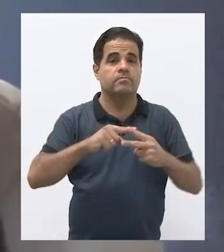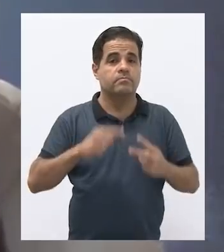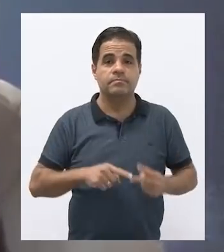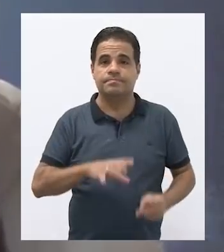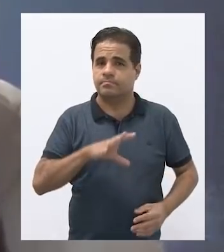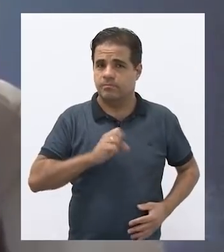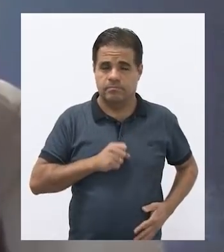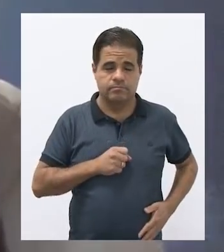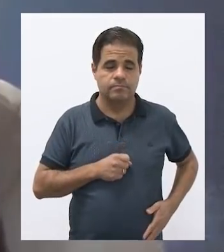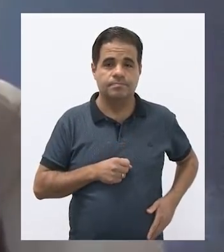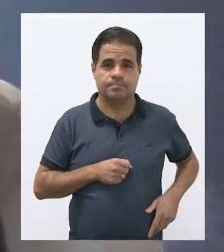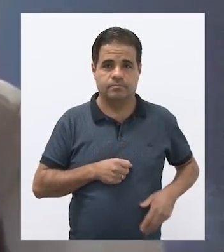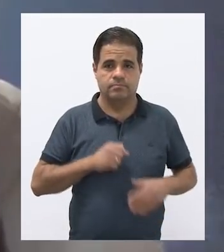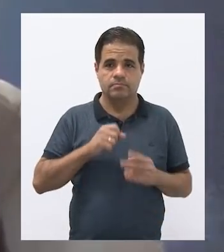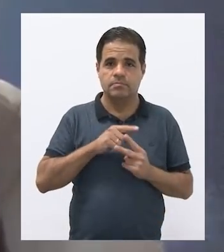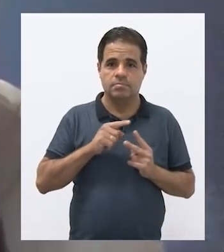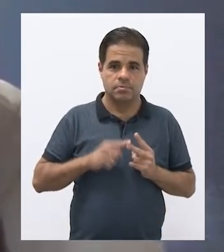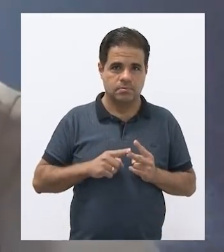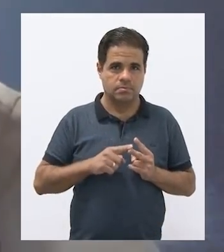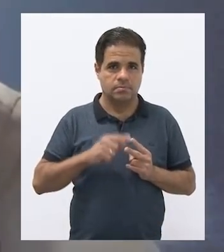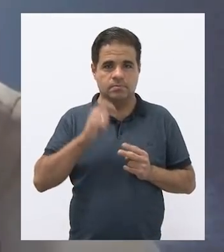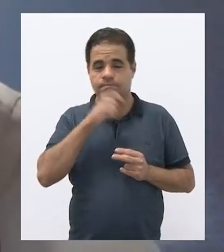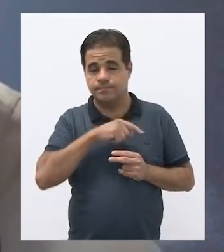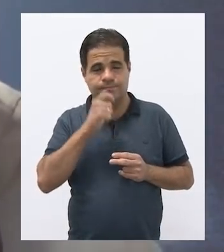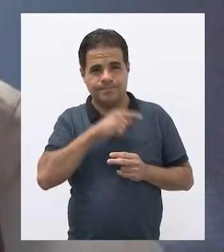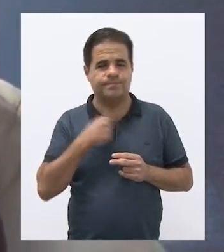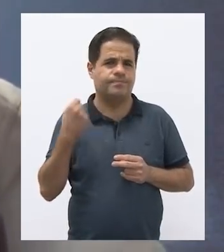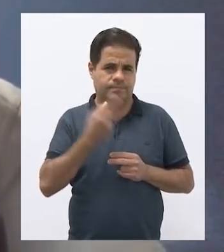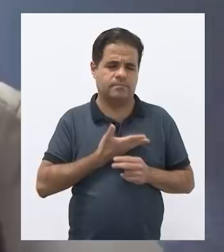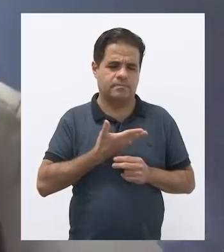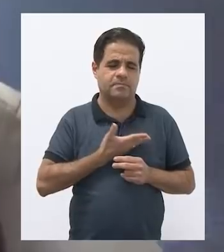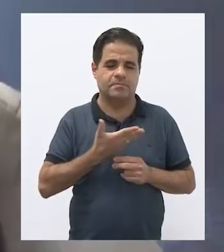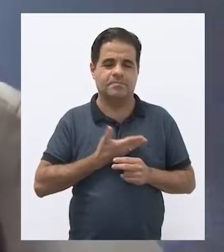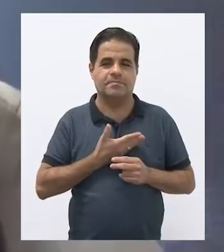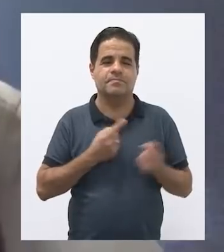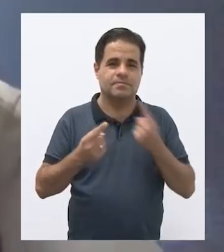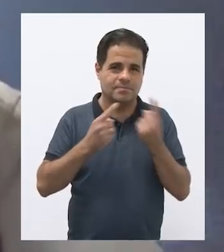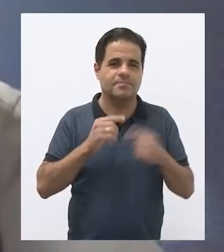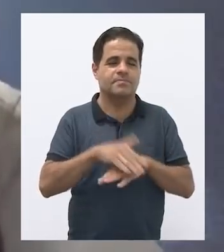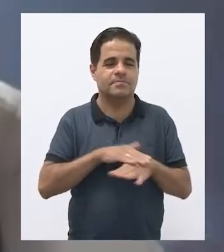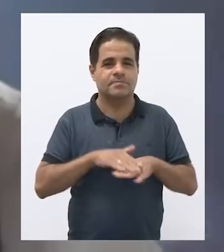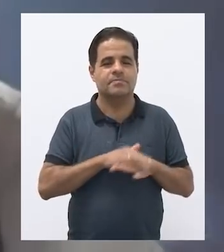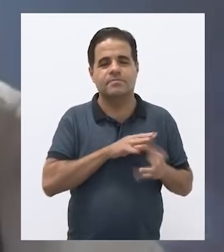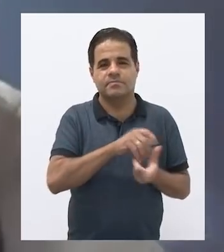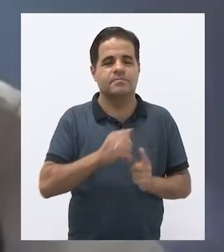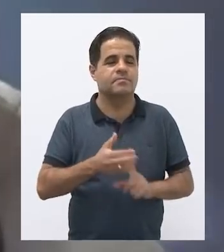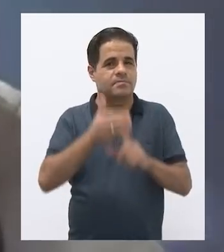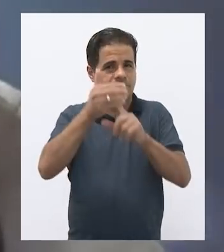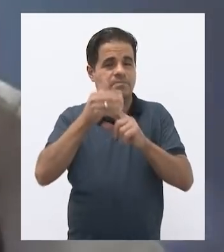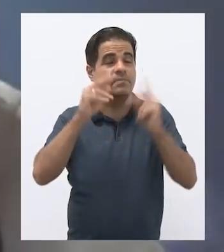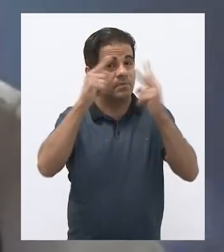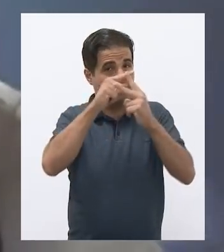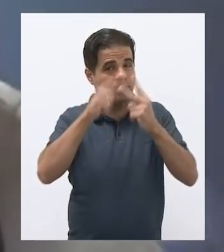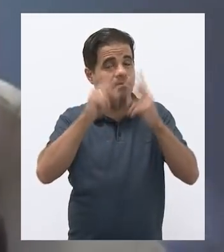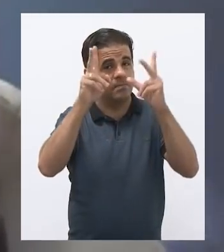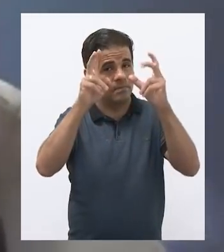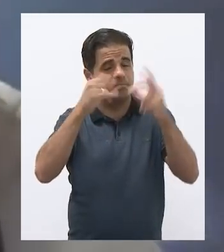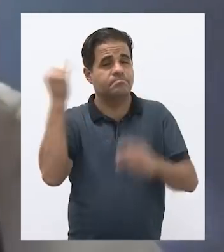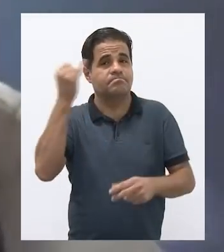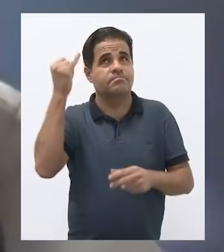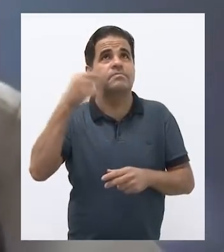que já é até uma piada entre os amigos do mundo tecnológico, 2 temas que são